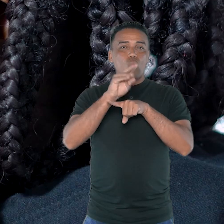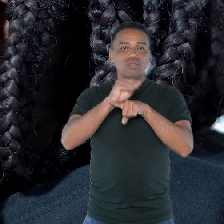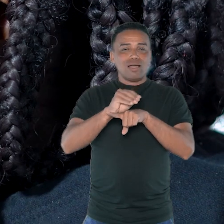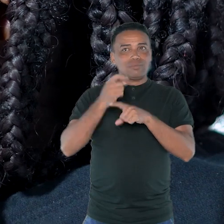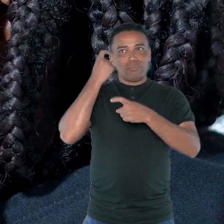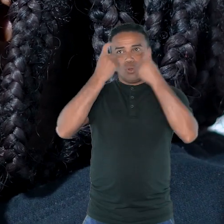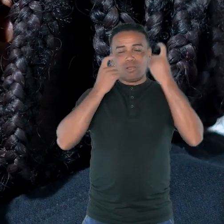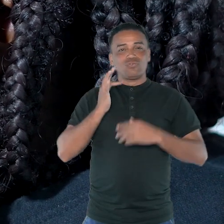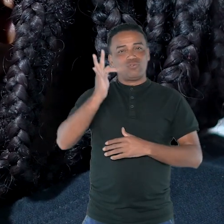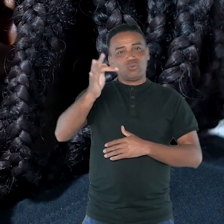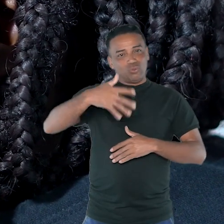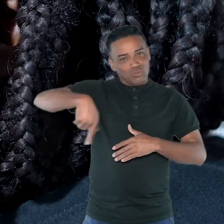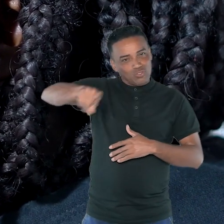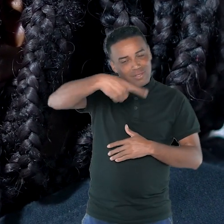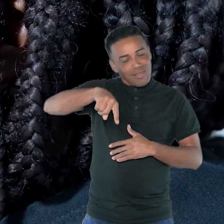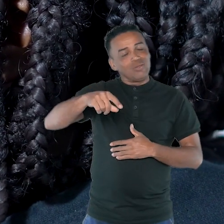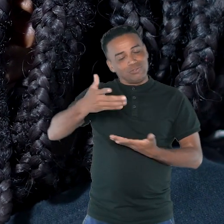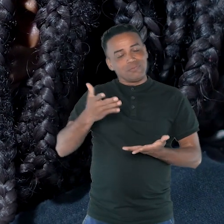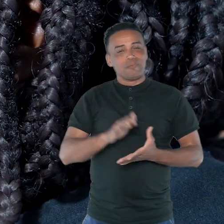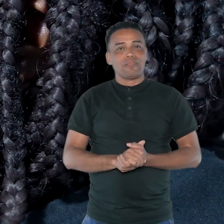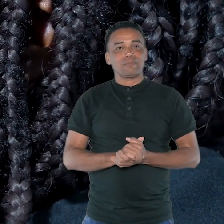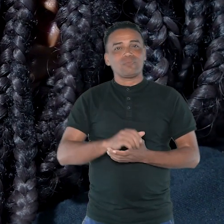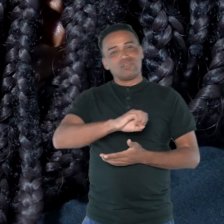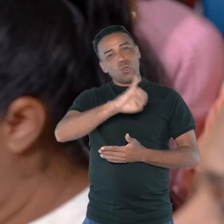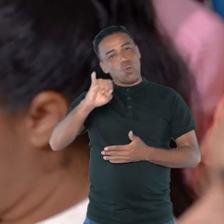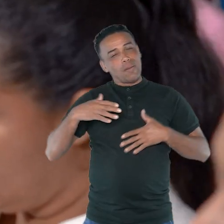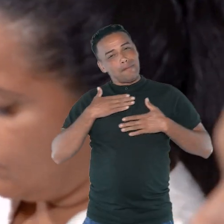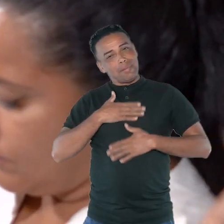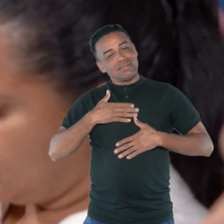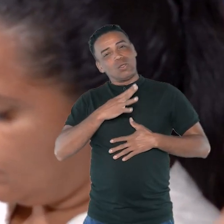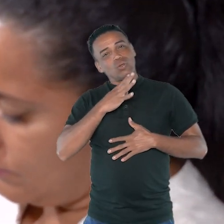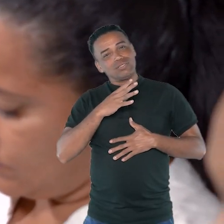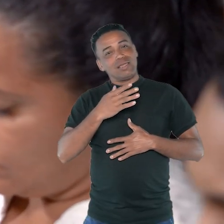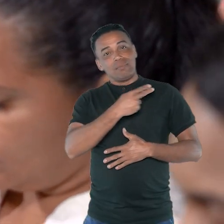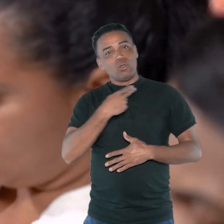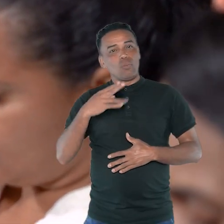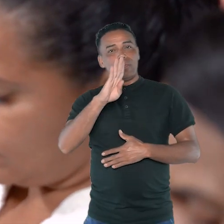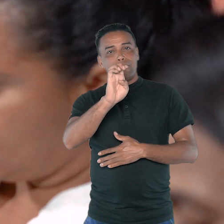de vocês. É isso, gente. Oi, prazer conhecer você. Meu nome é Beatriz.